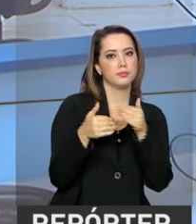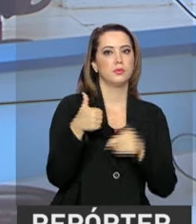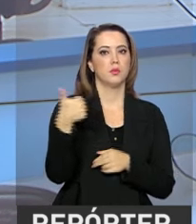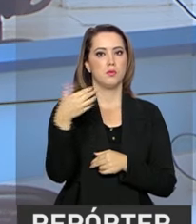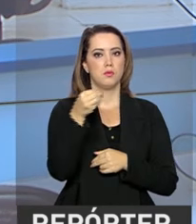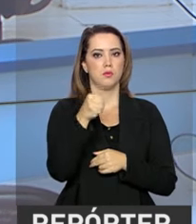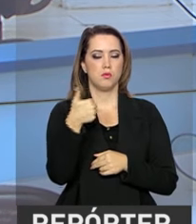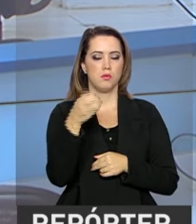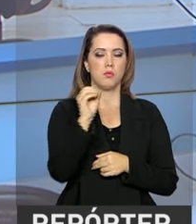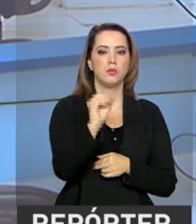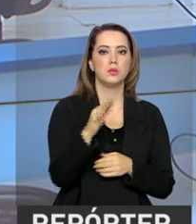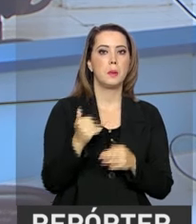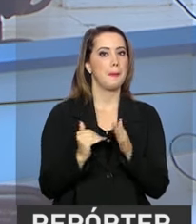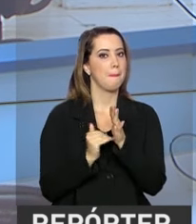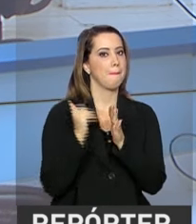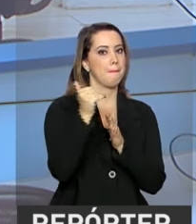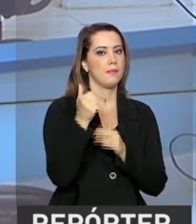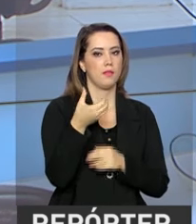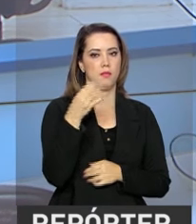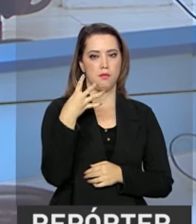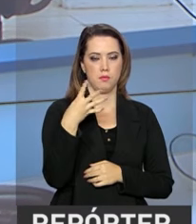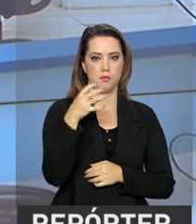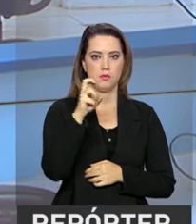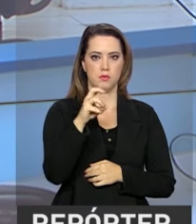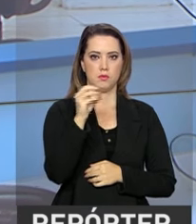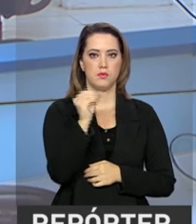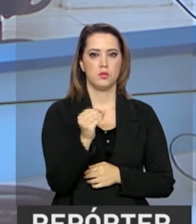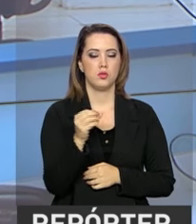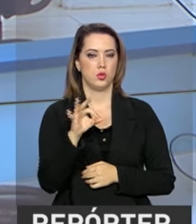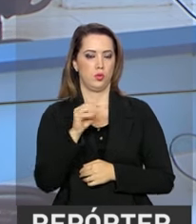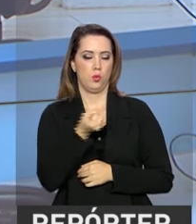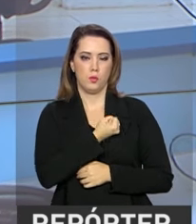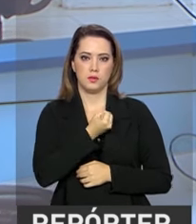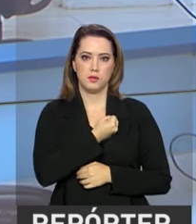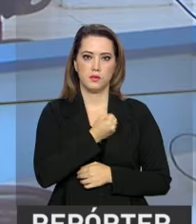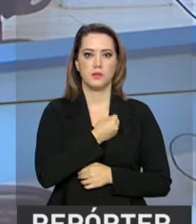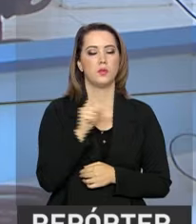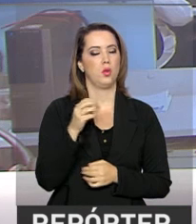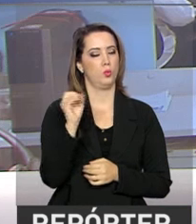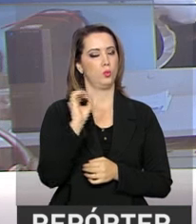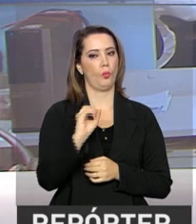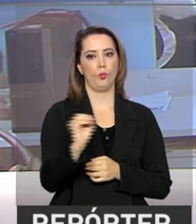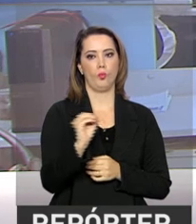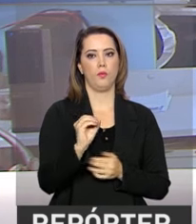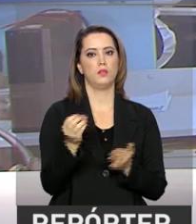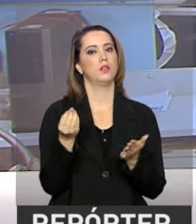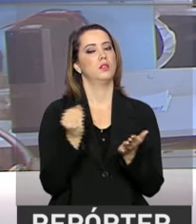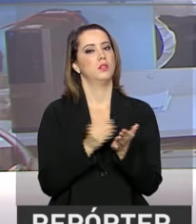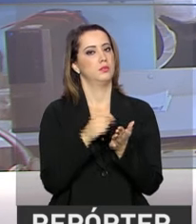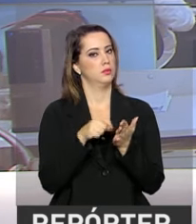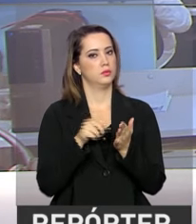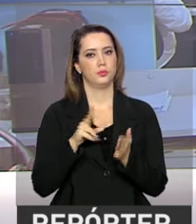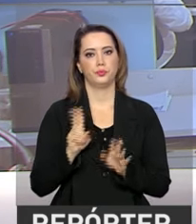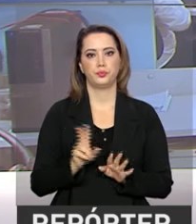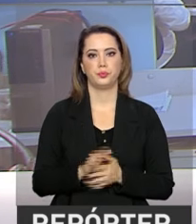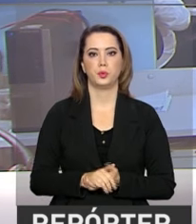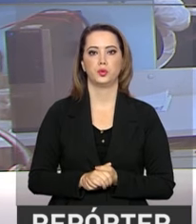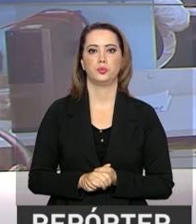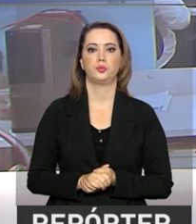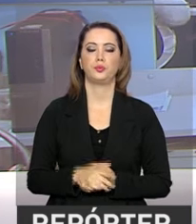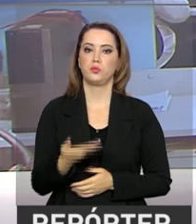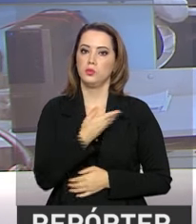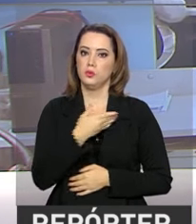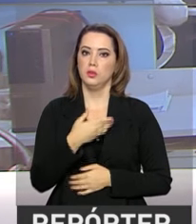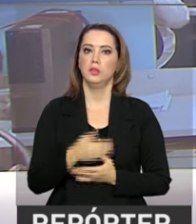uma média de 450 pontos, além de não ter zerado a redação. Nós ficamos por aqui, voltamos às 10 da manhã